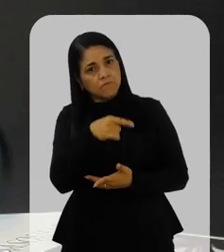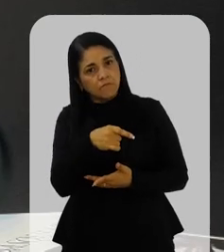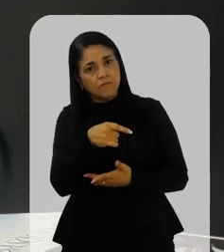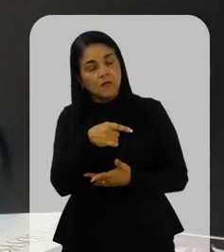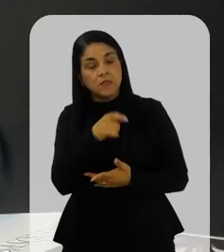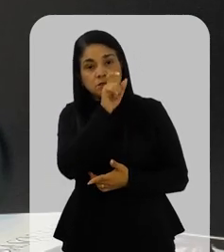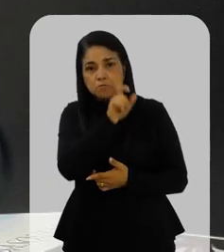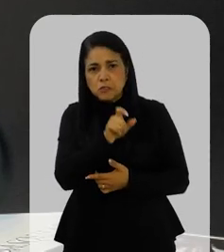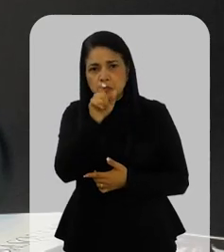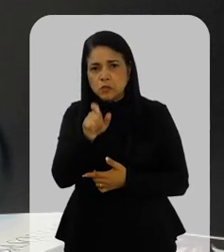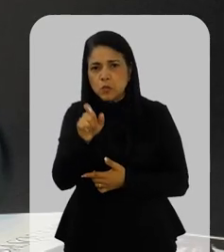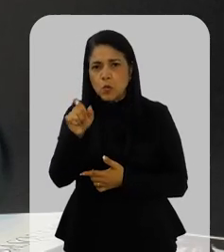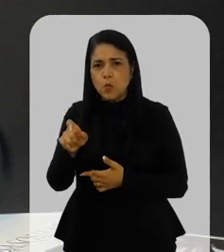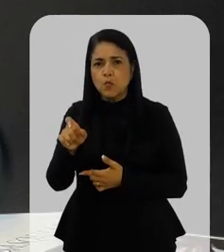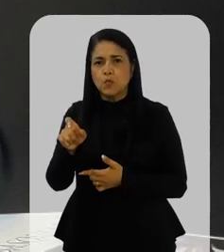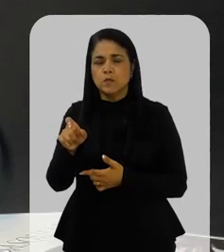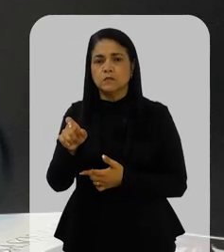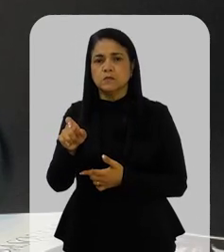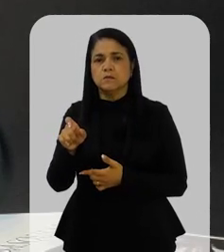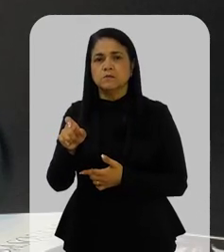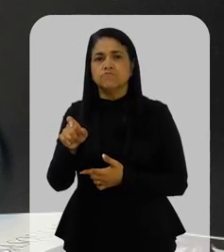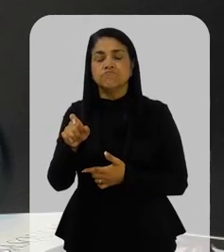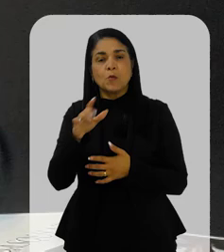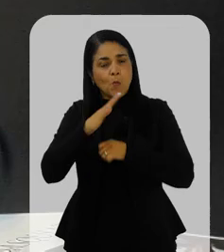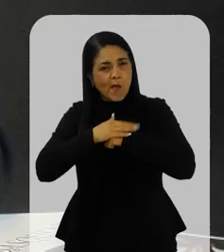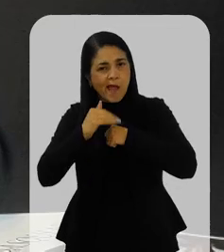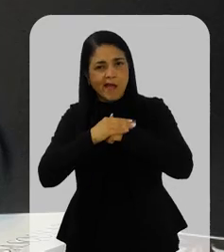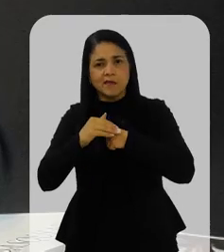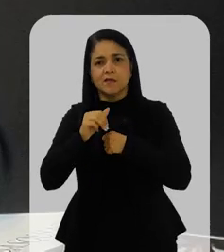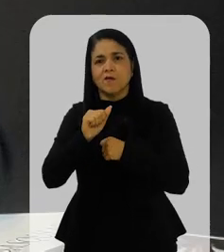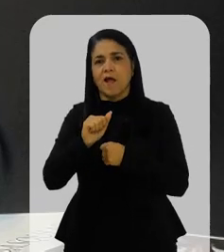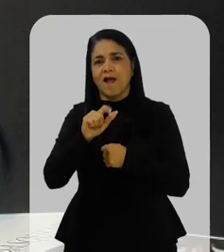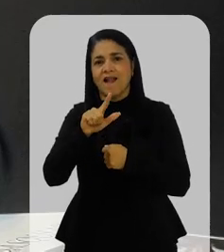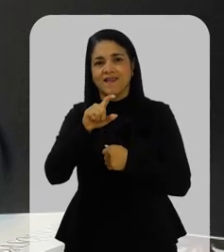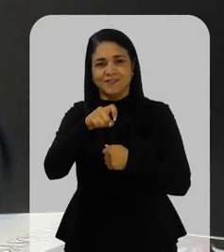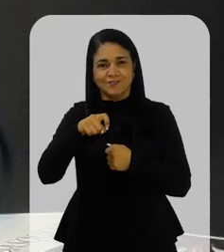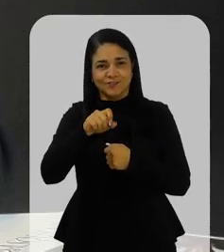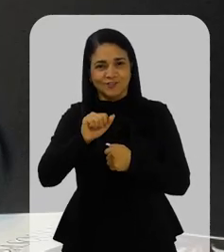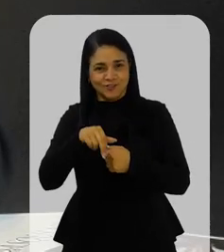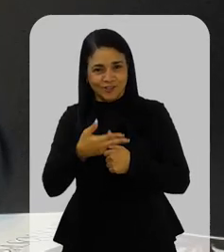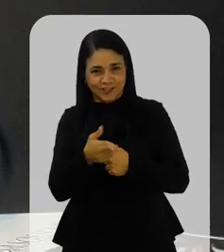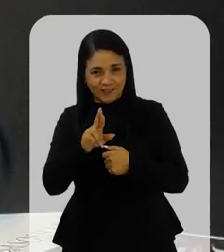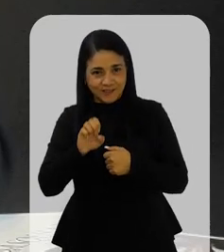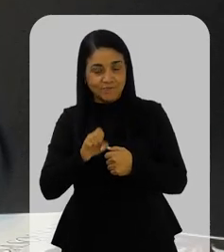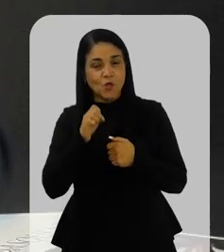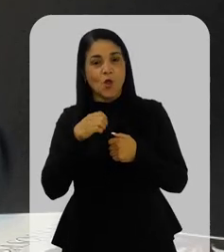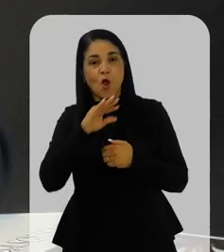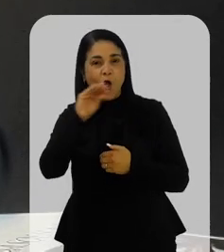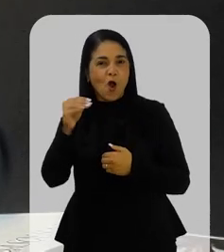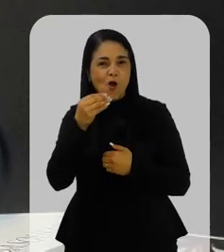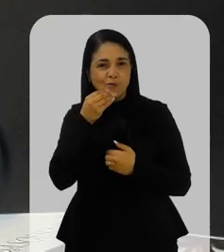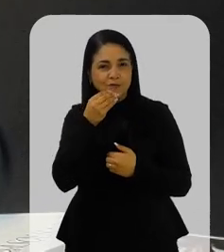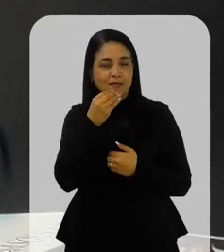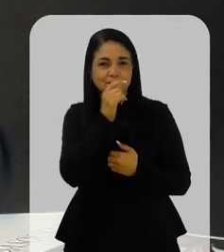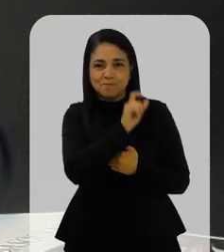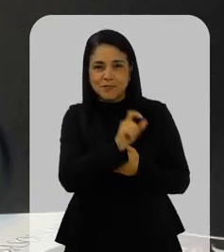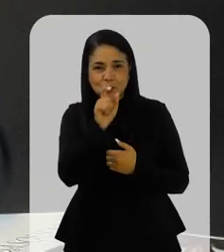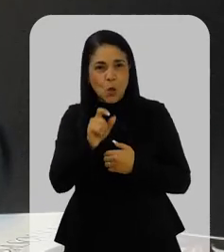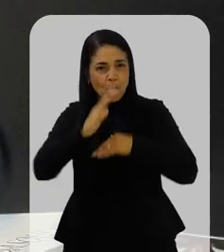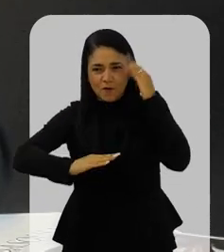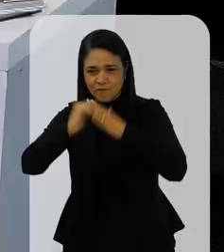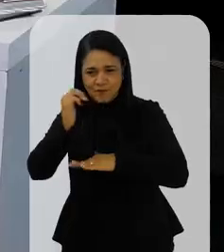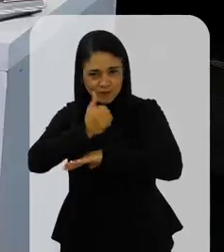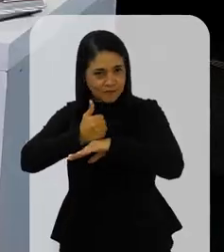como as pessoas têm o carinho pelo Alexandre, pelo ele ter dado a oportunidade, ou para figurinistas, ou para